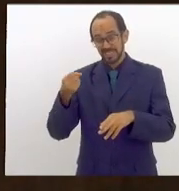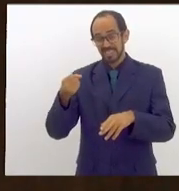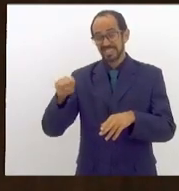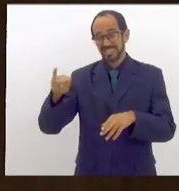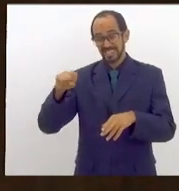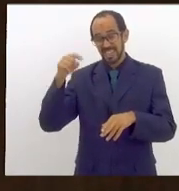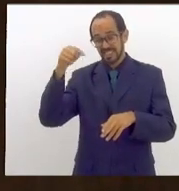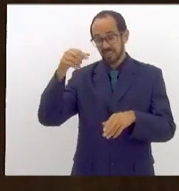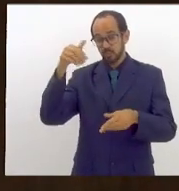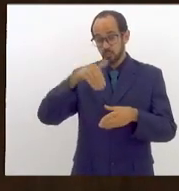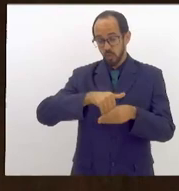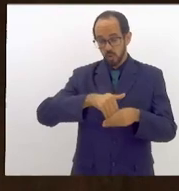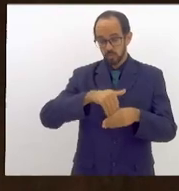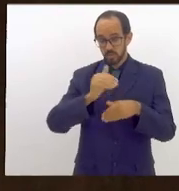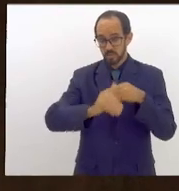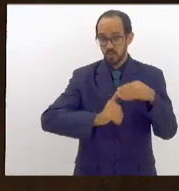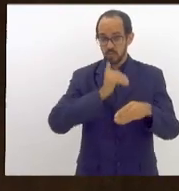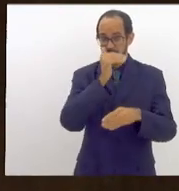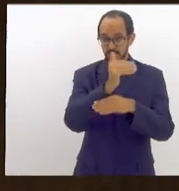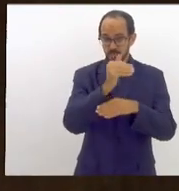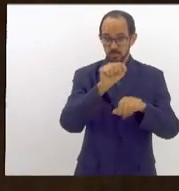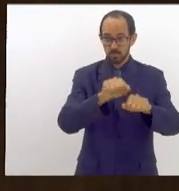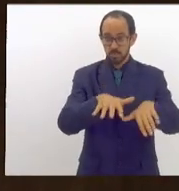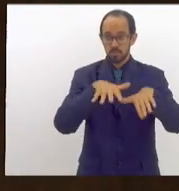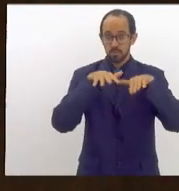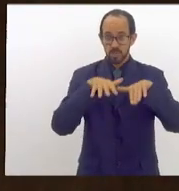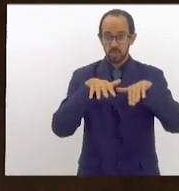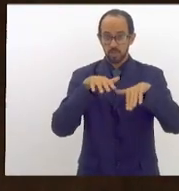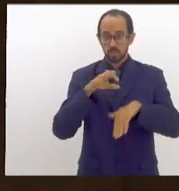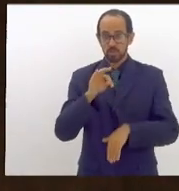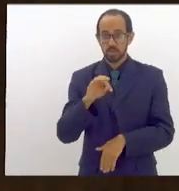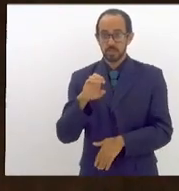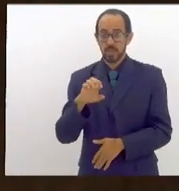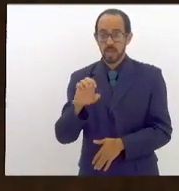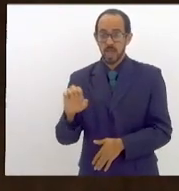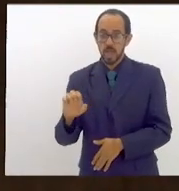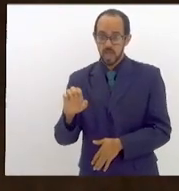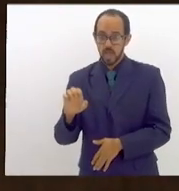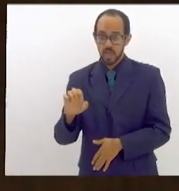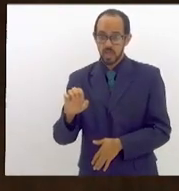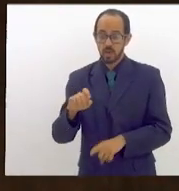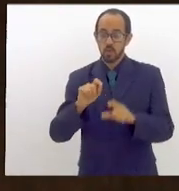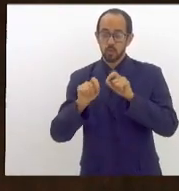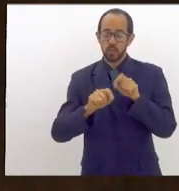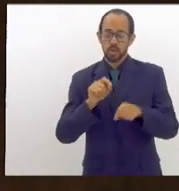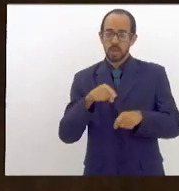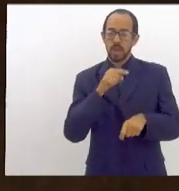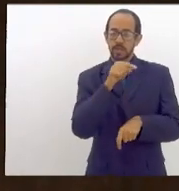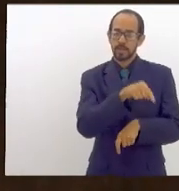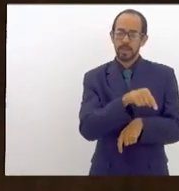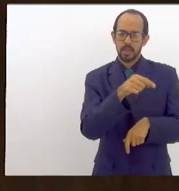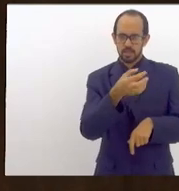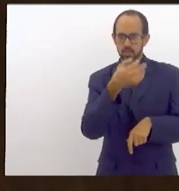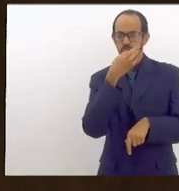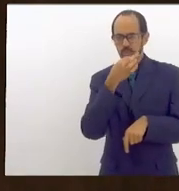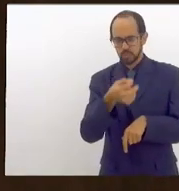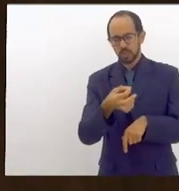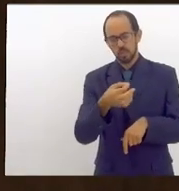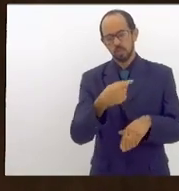tenha sido vencido pelo Plenário tribunal aquela indicação nos mostra que